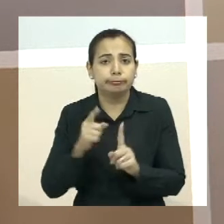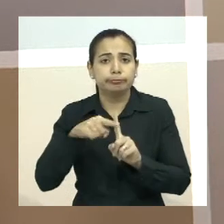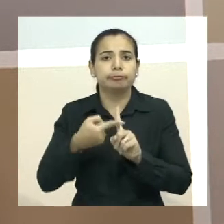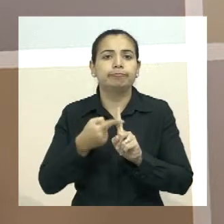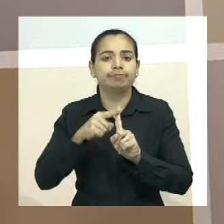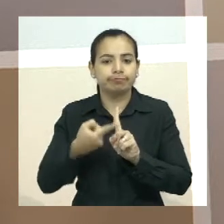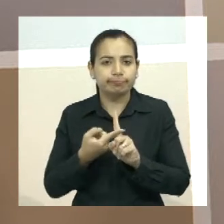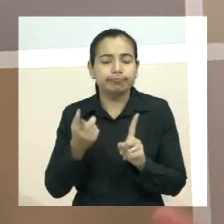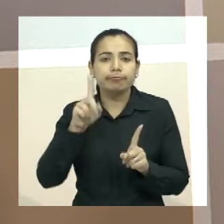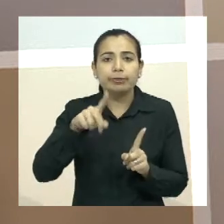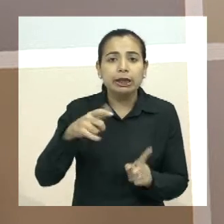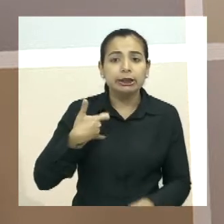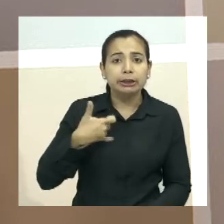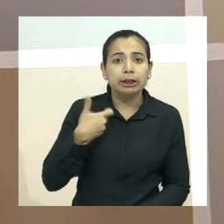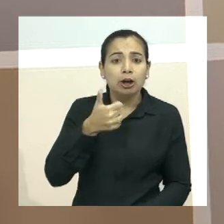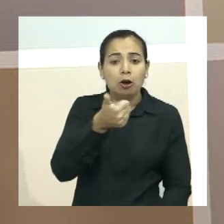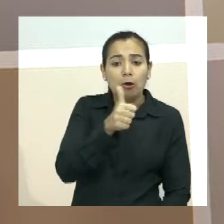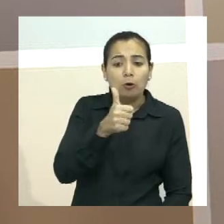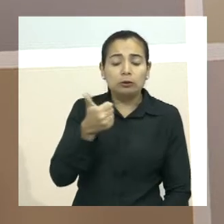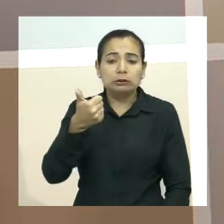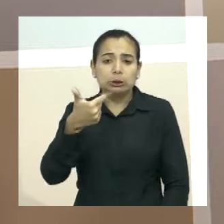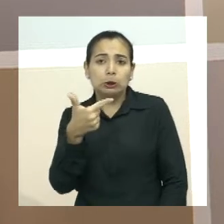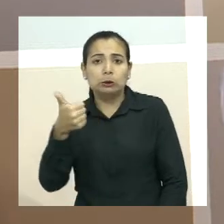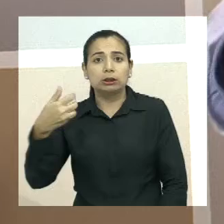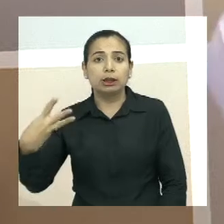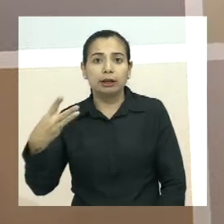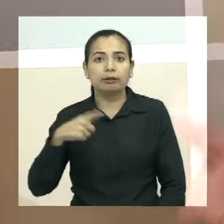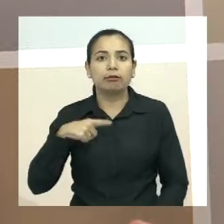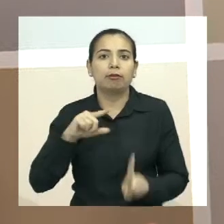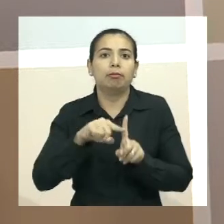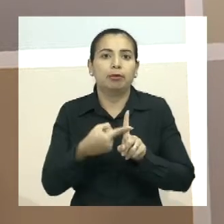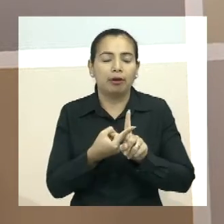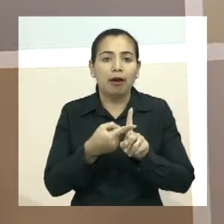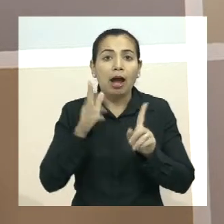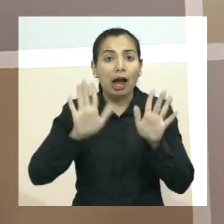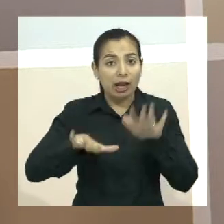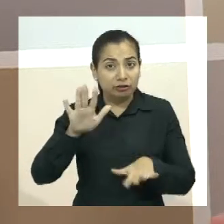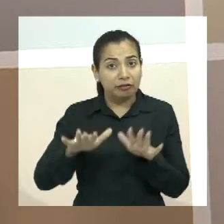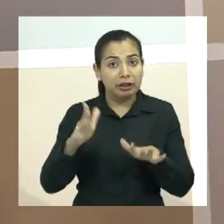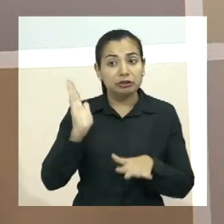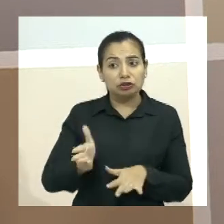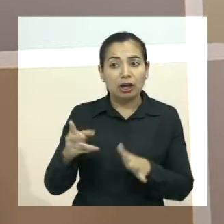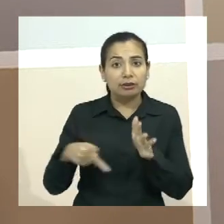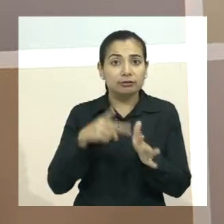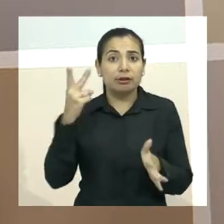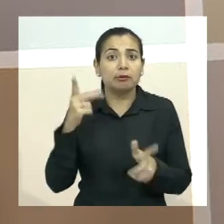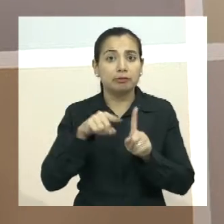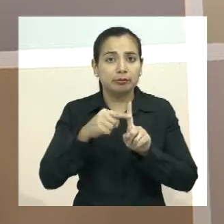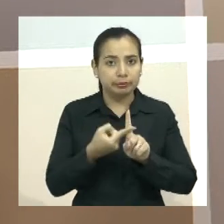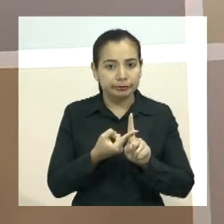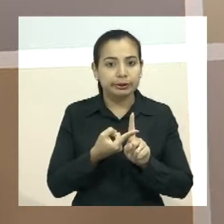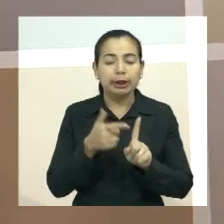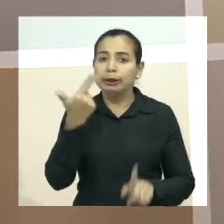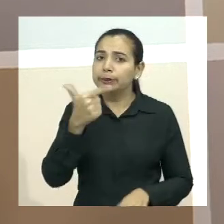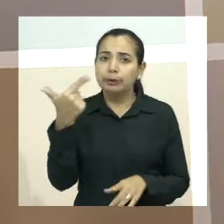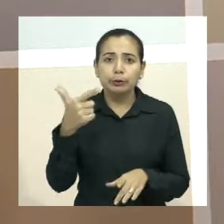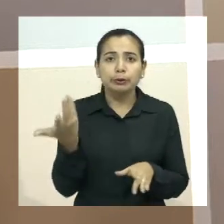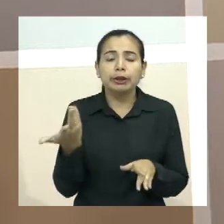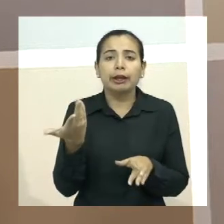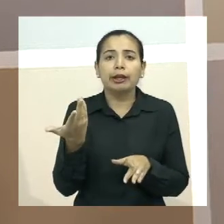com 11, 12, 13 anos com gestação, às vezes segunda, terceira gestação, elas não tiveram acesso a